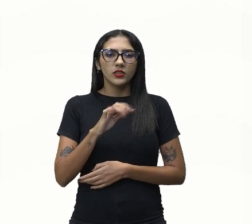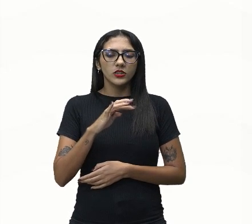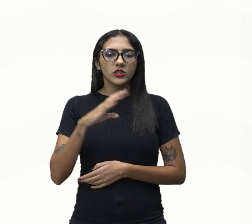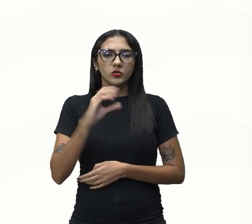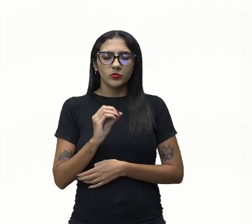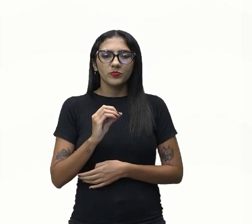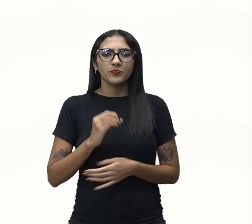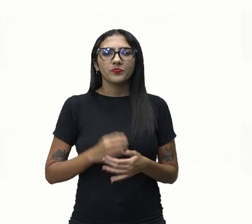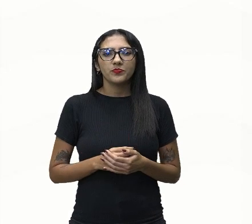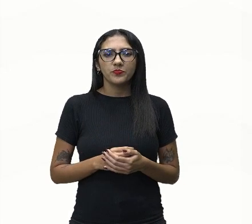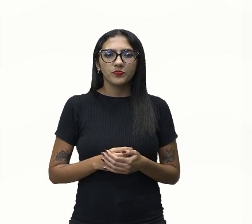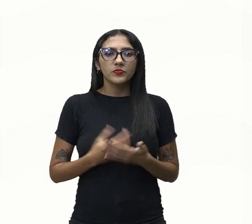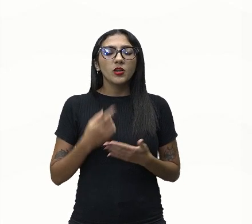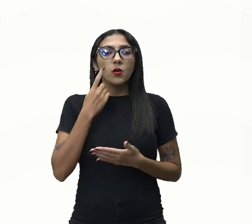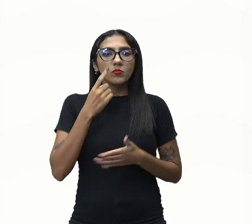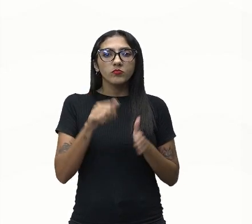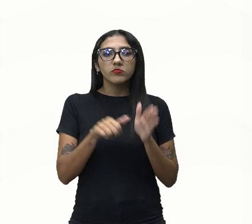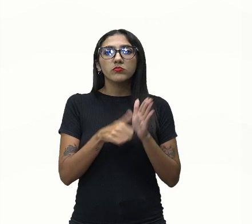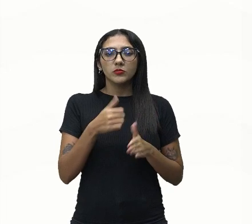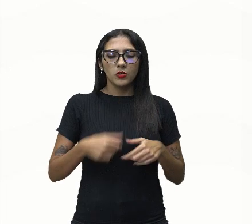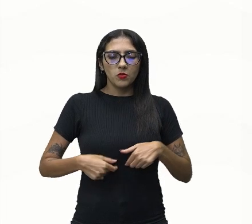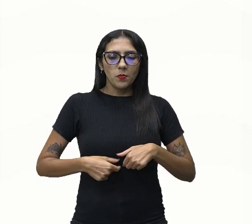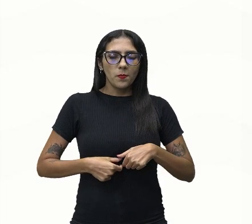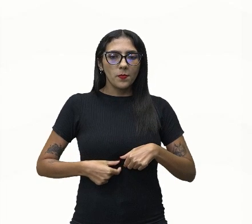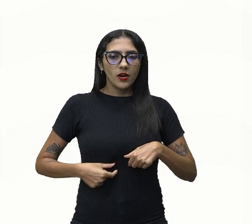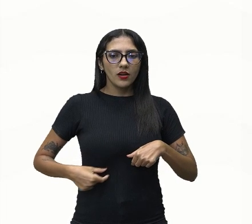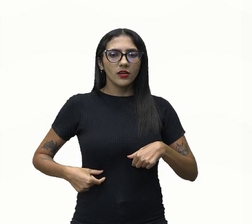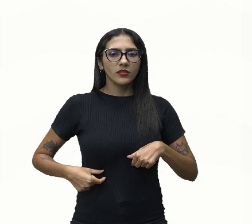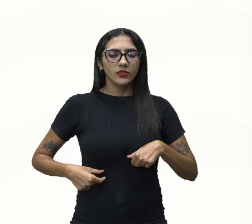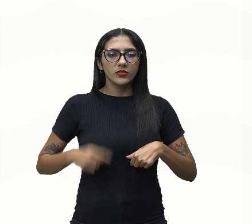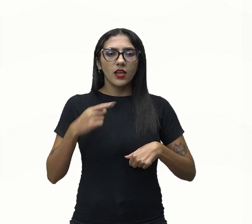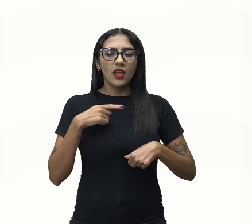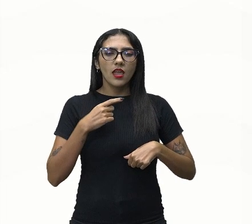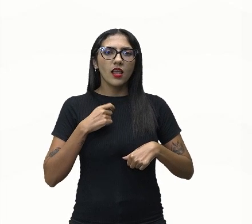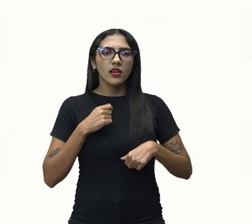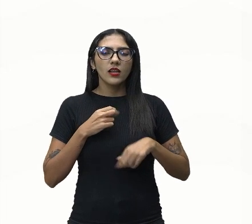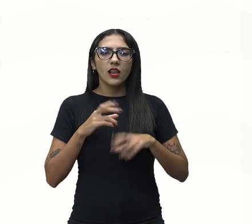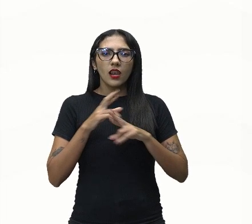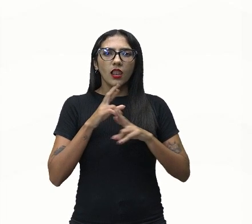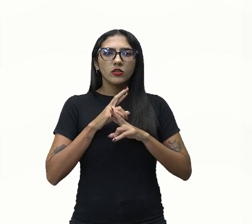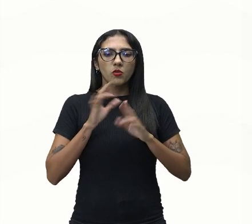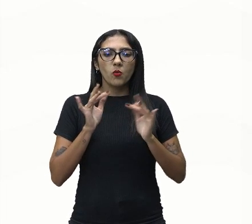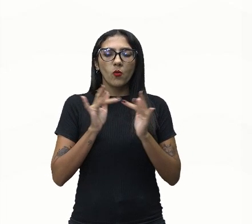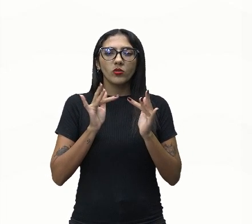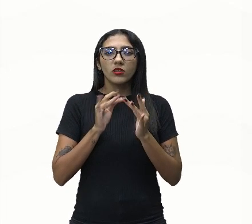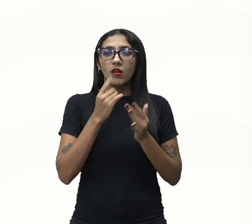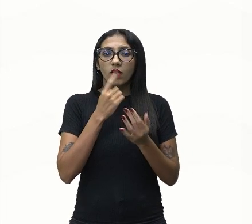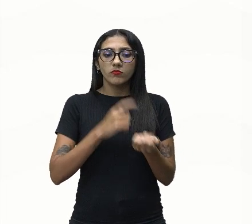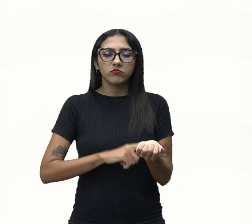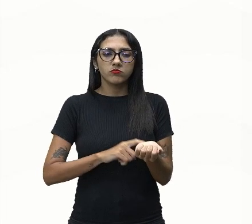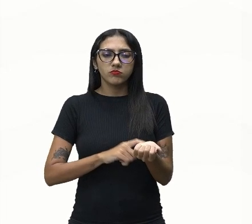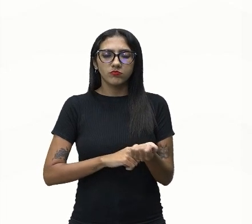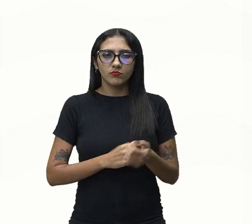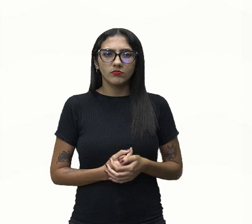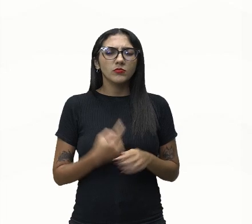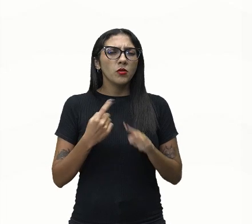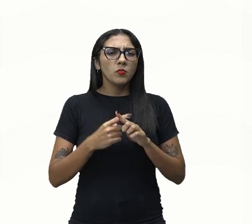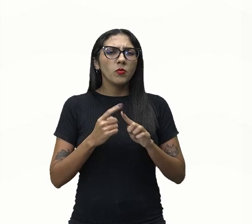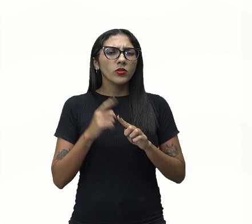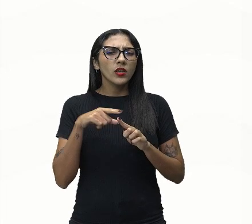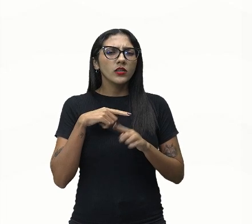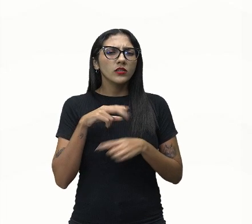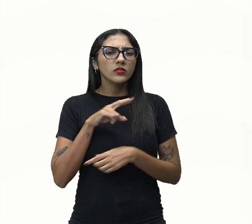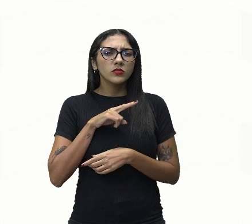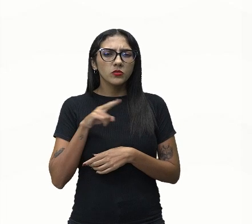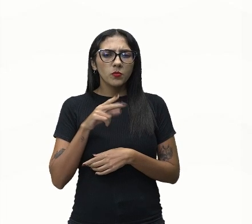que é produzido na glândula e lançado dentro da corrente sanguínea, né? Então, por que ele é glândula mista? Porque esses hormônios